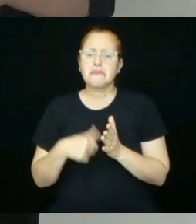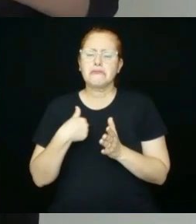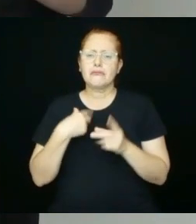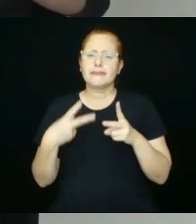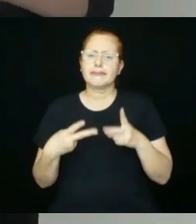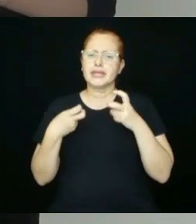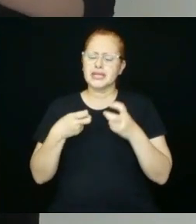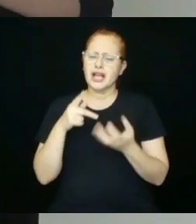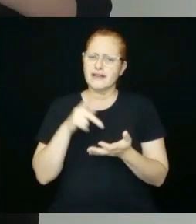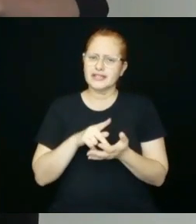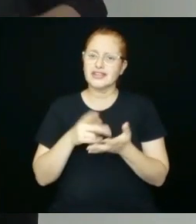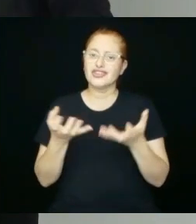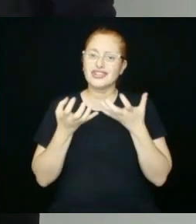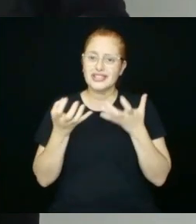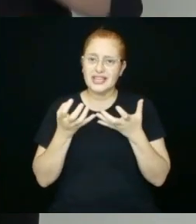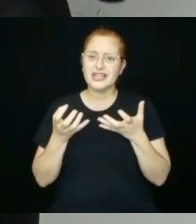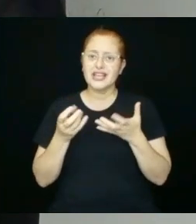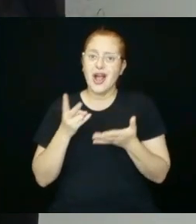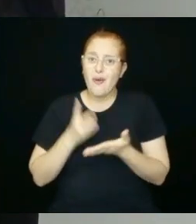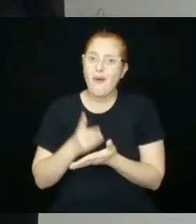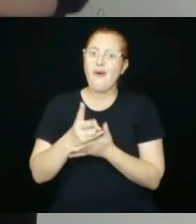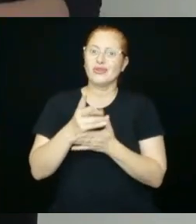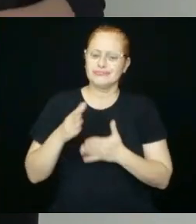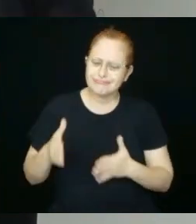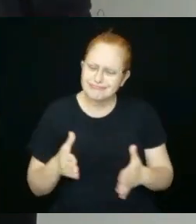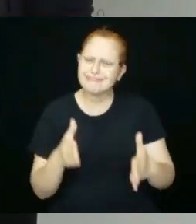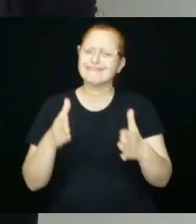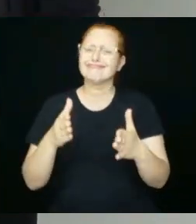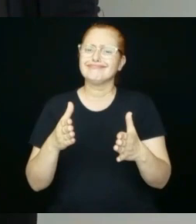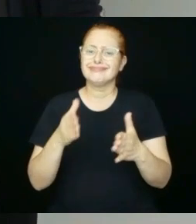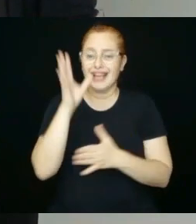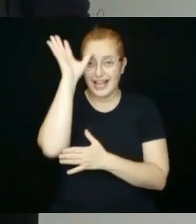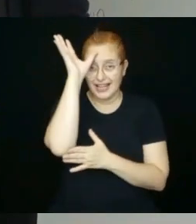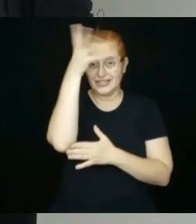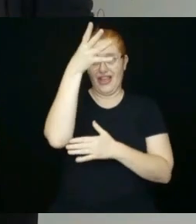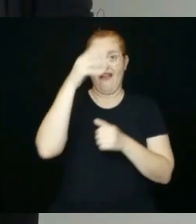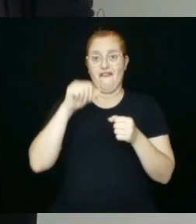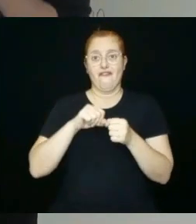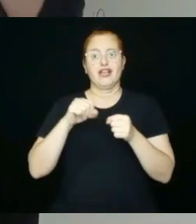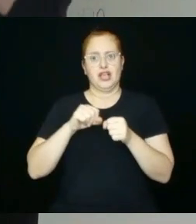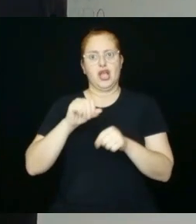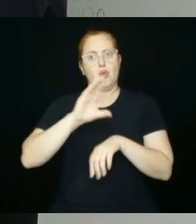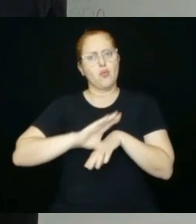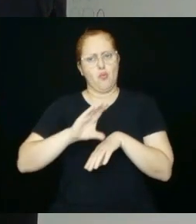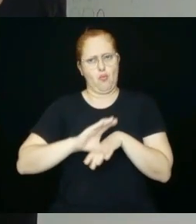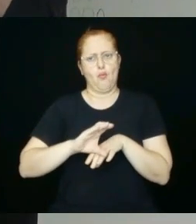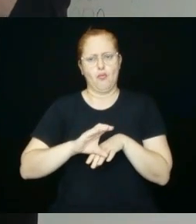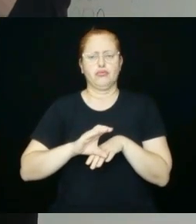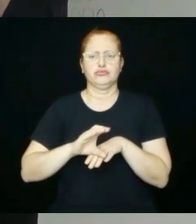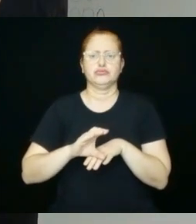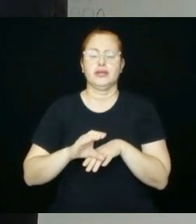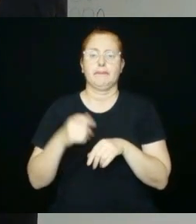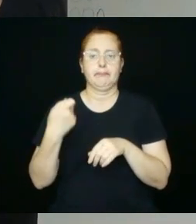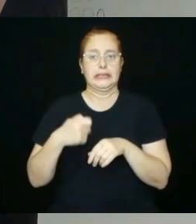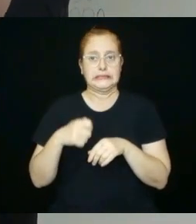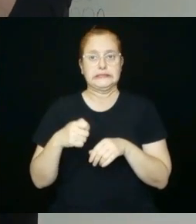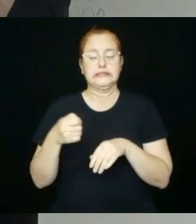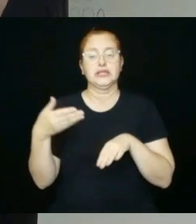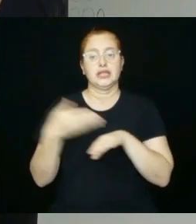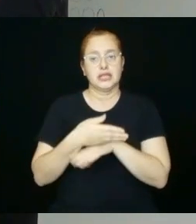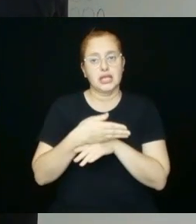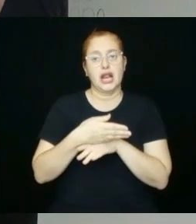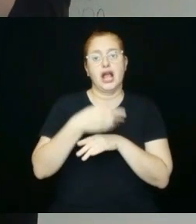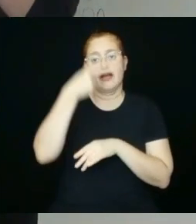que, na verdade, eu queria seguir esse caminho. Aí decidi, vou fazer um curso e tal, preciso entrar